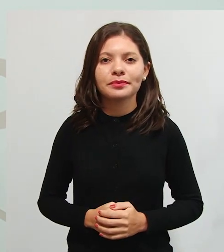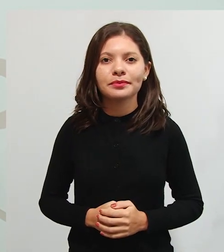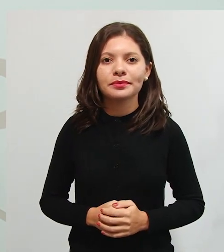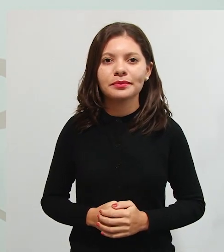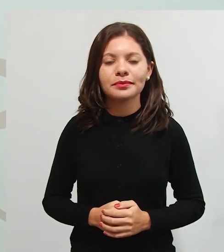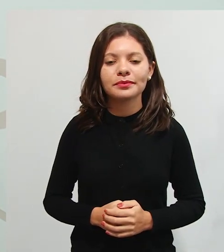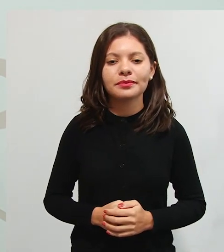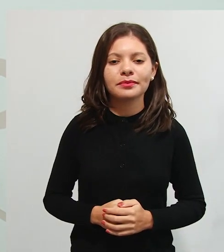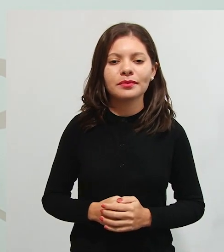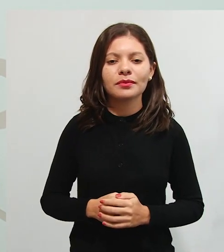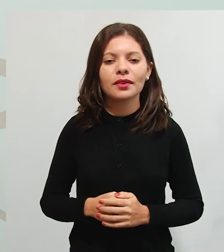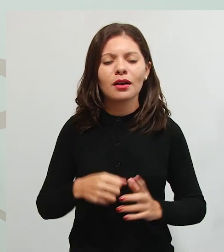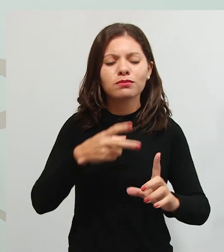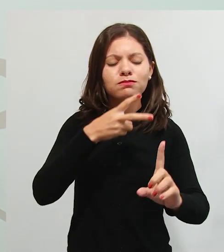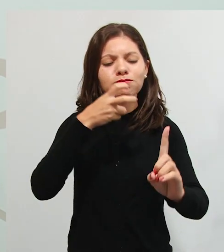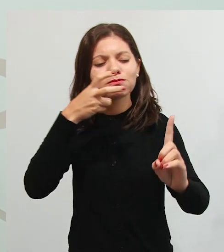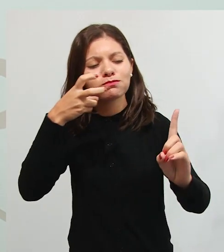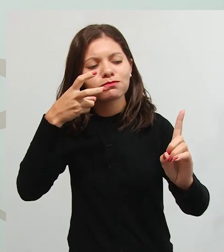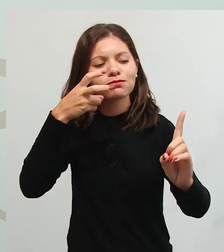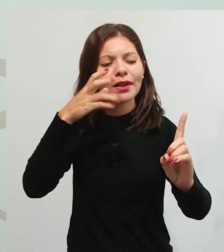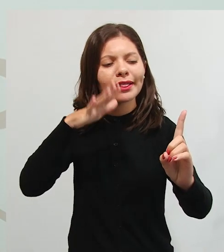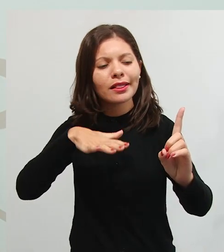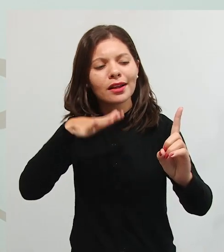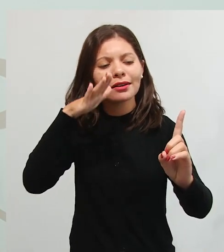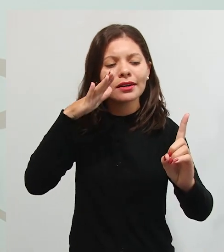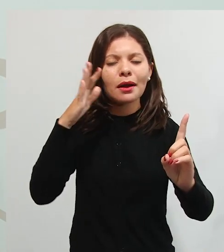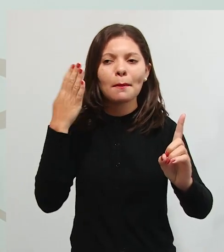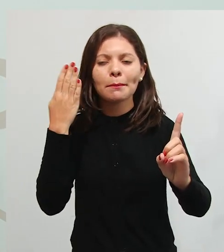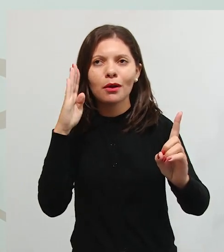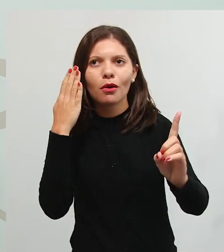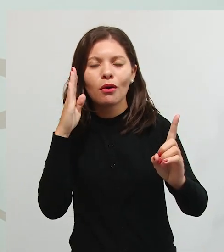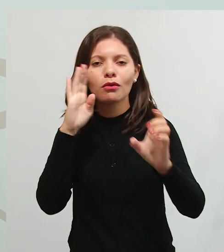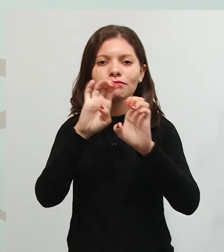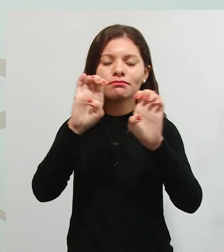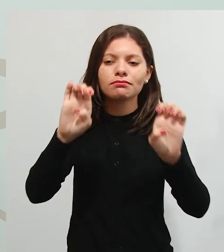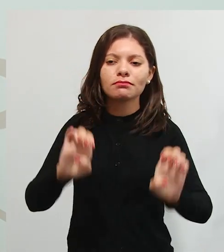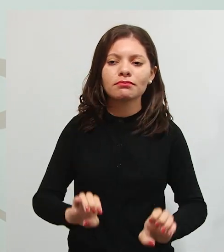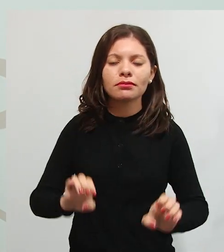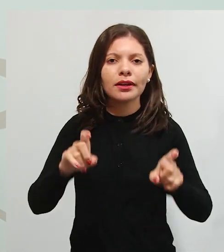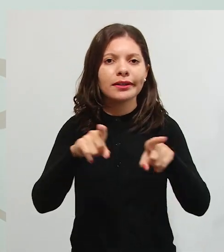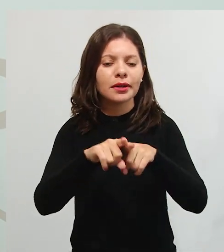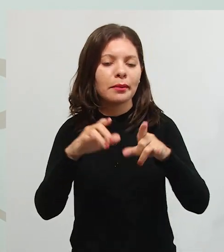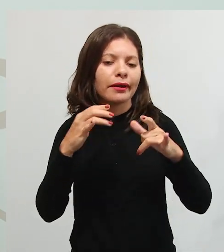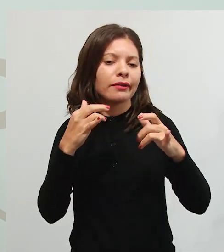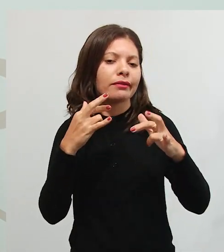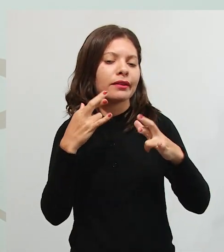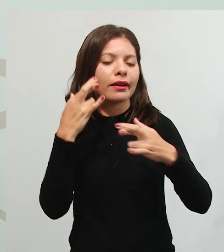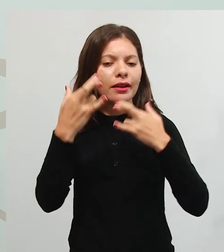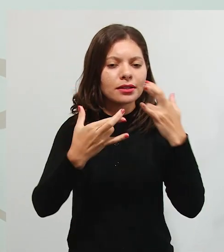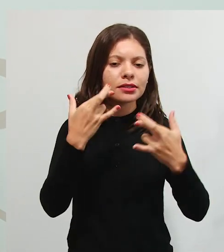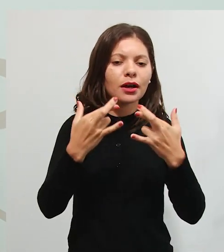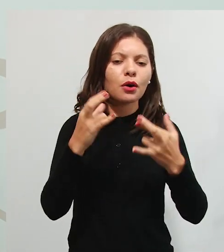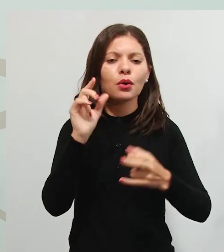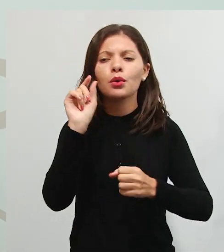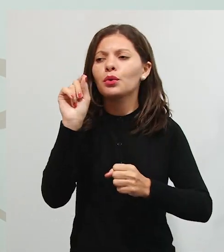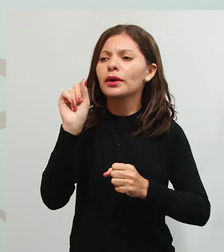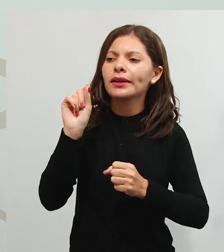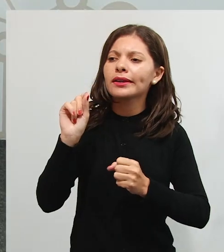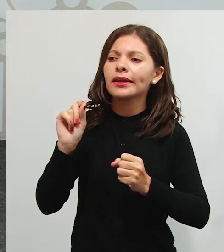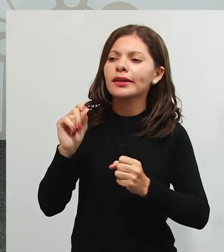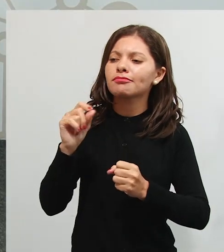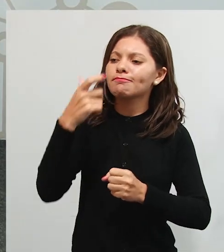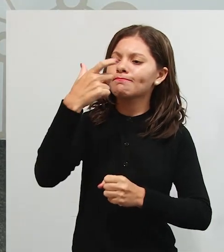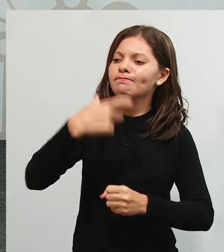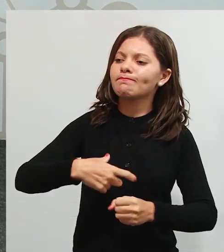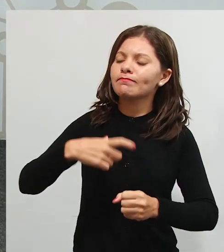do ponto de vista, talvez biológico, estrutural e da recreação, da brincadeira, o que